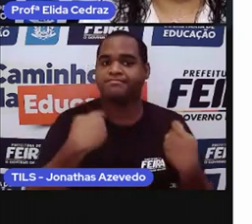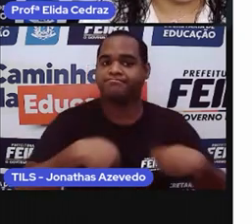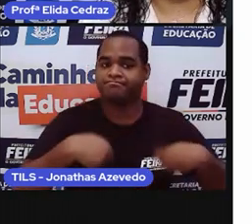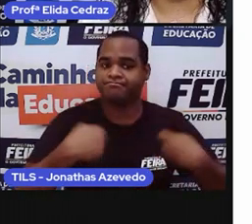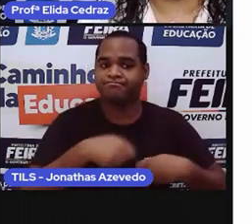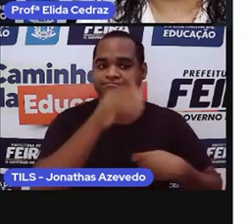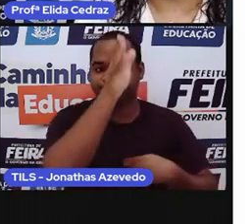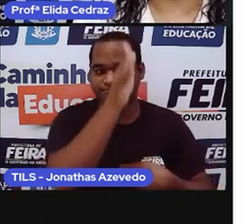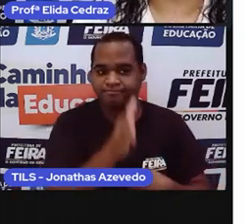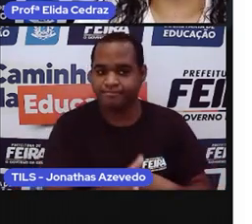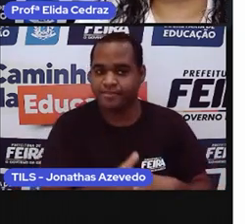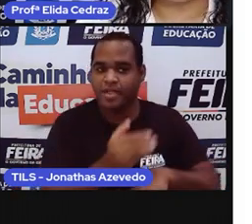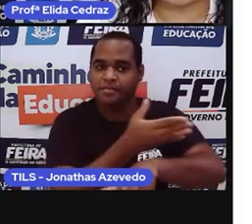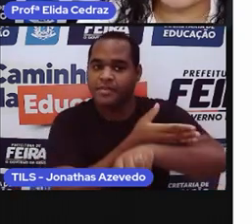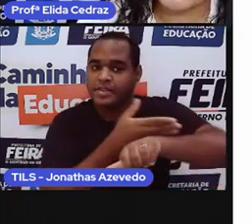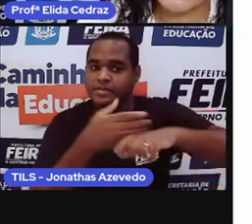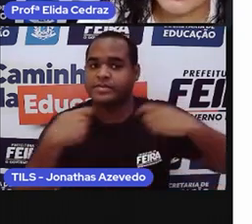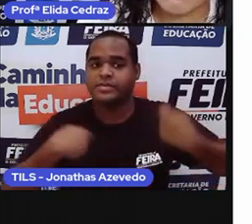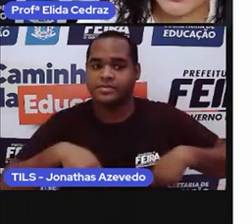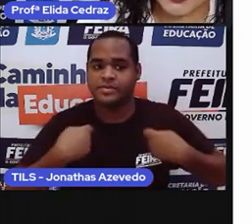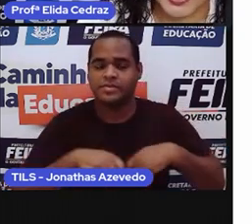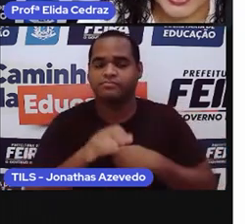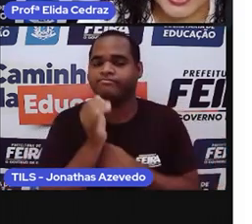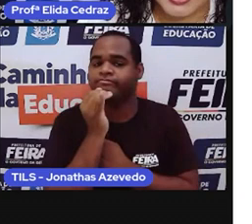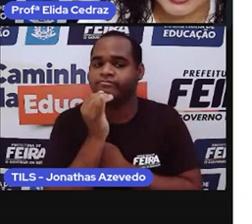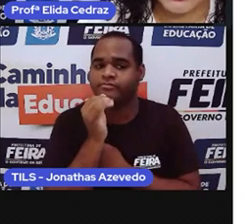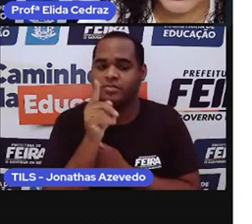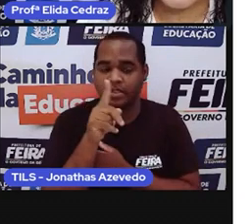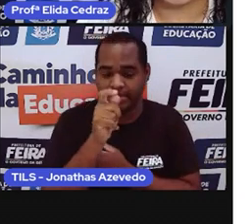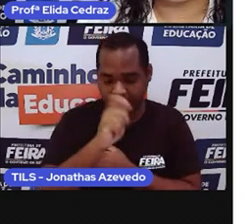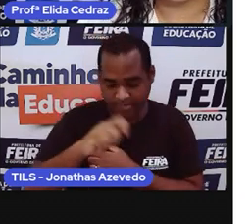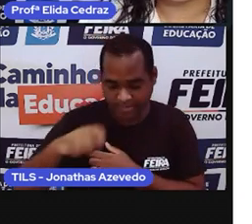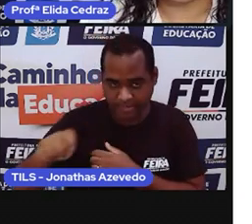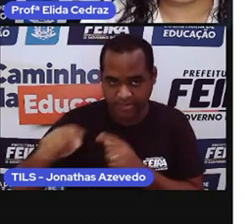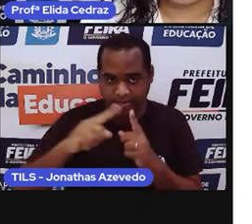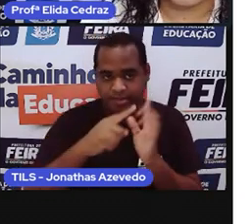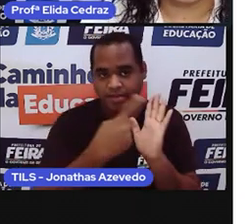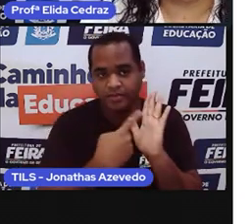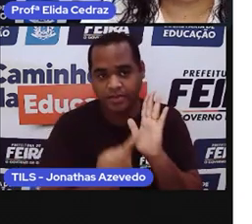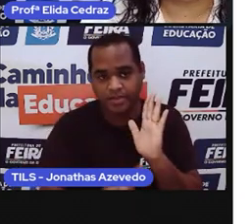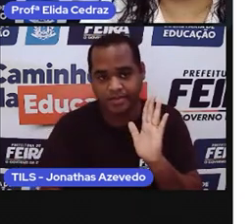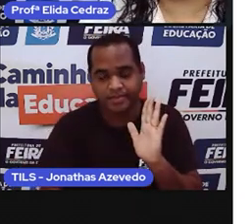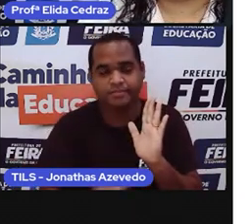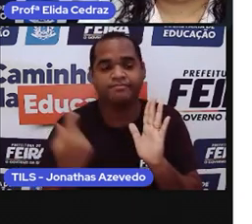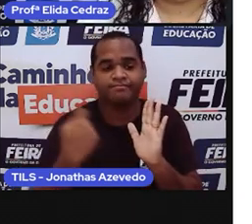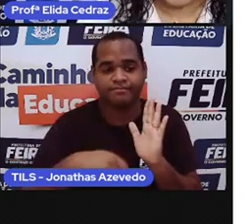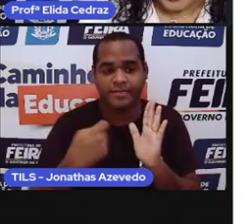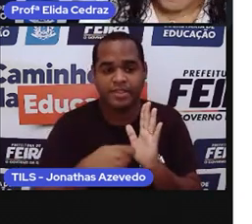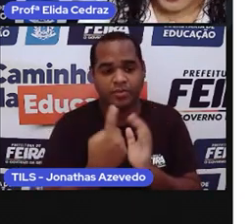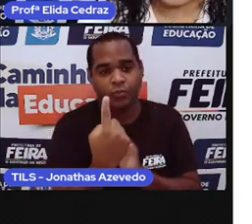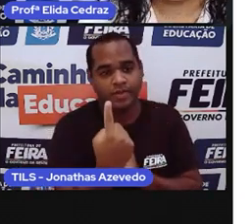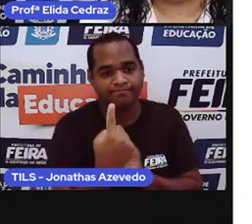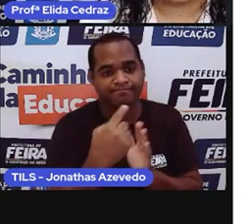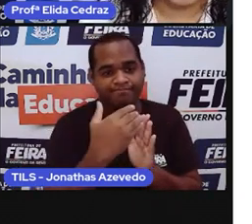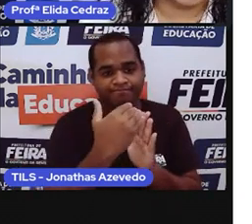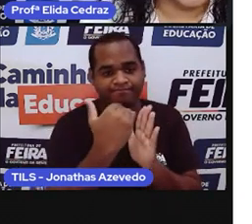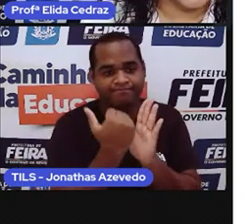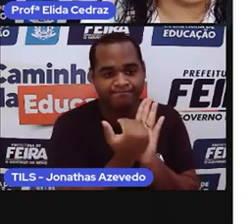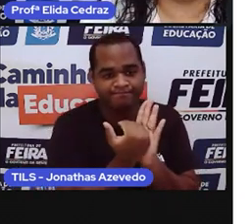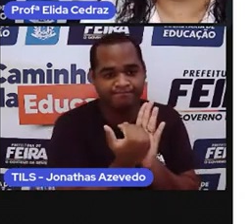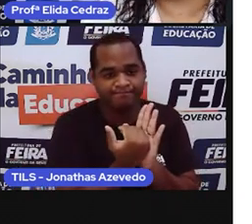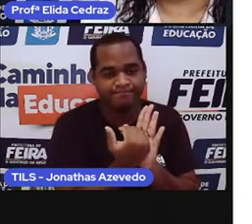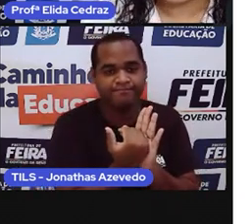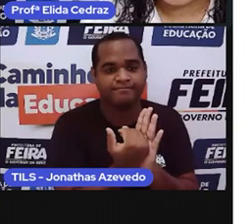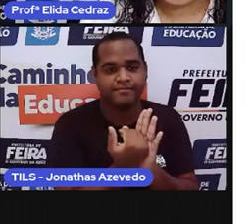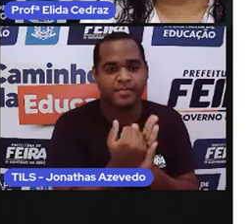esse espaço. Se você fosse escrever no caderno, teria que pular uma linha para escrever